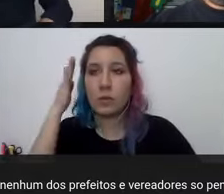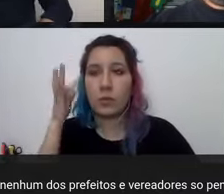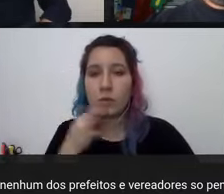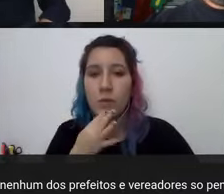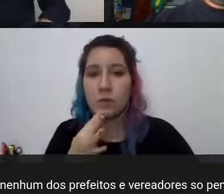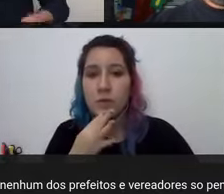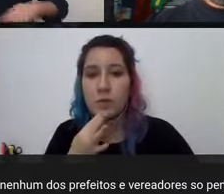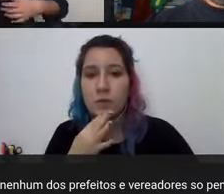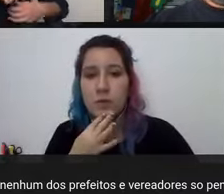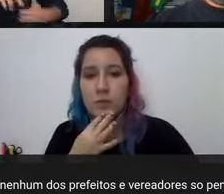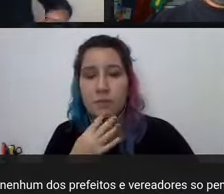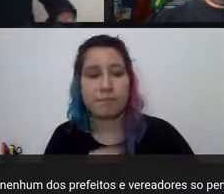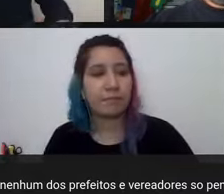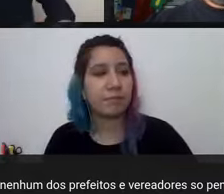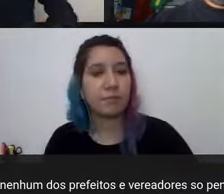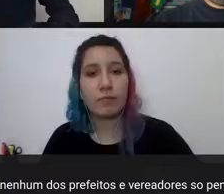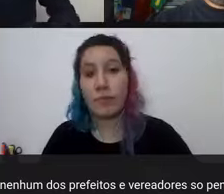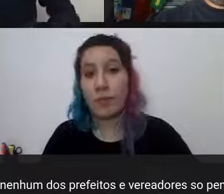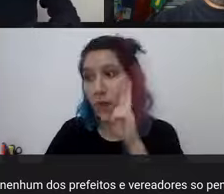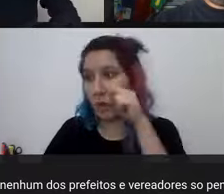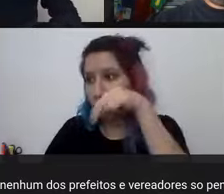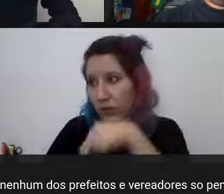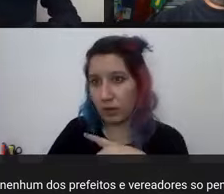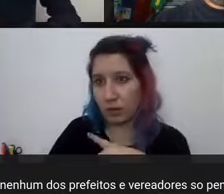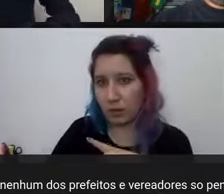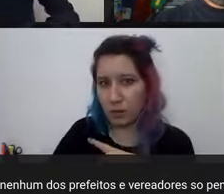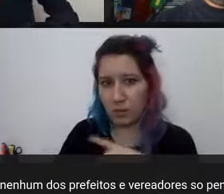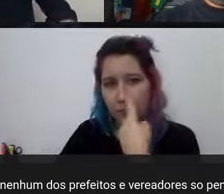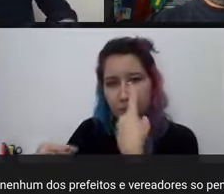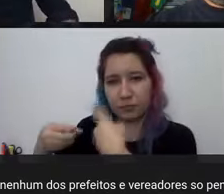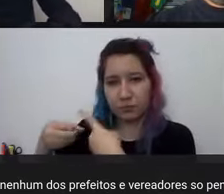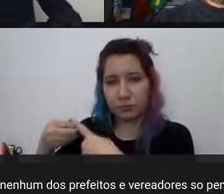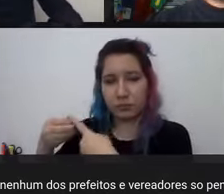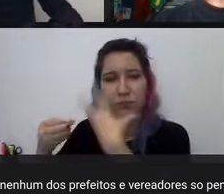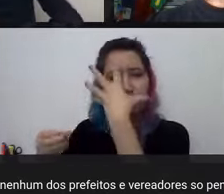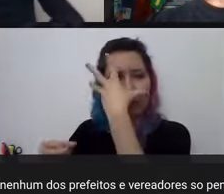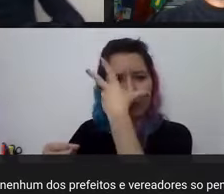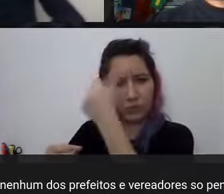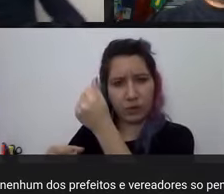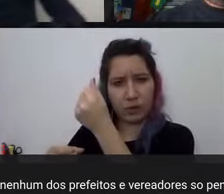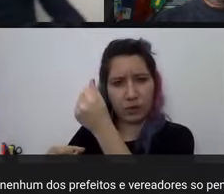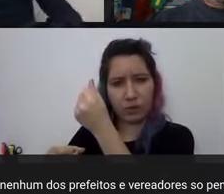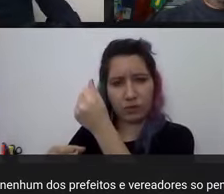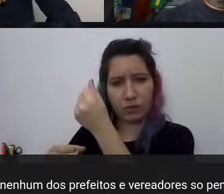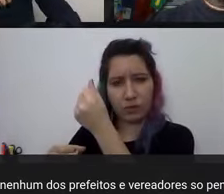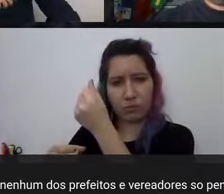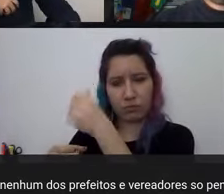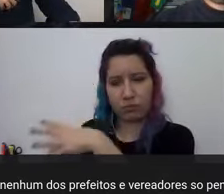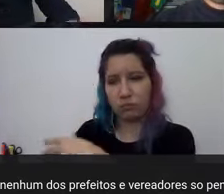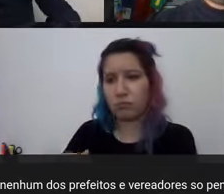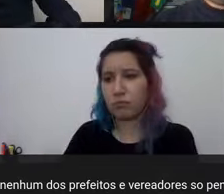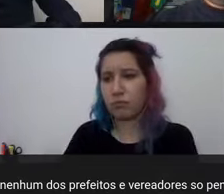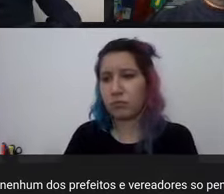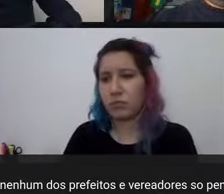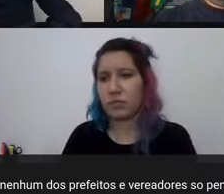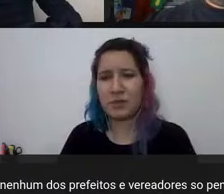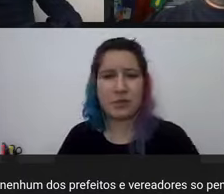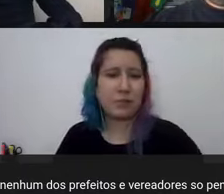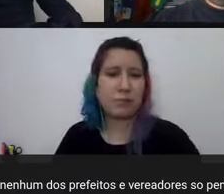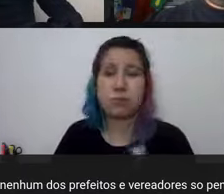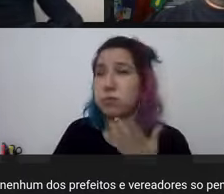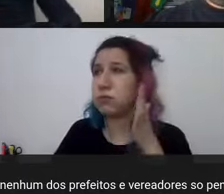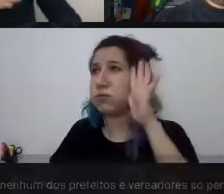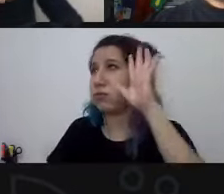Renato, nós temos uma cidade bela por natureza, né? De uma riqueza